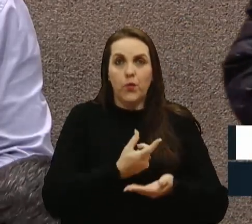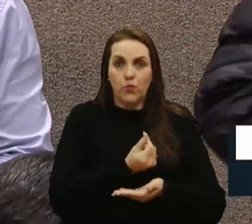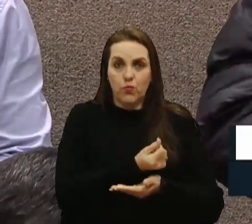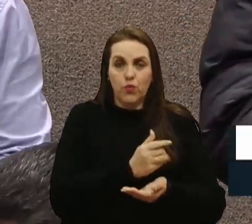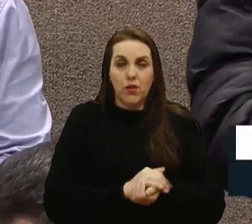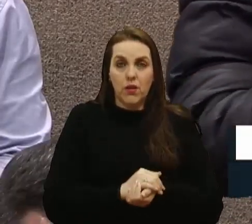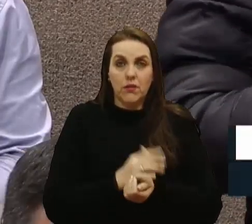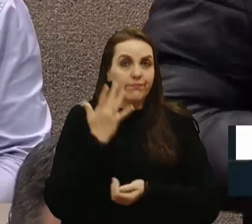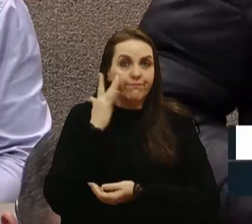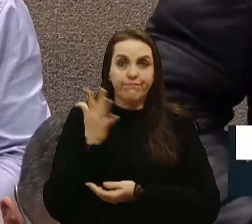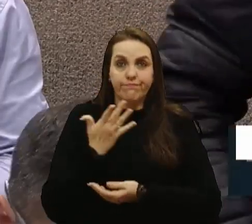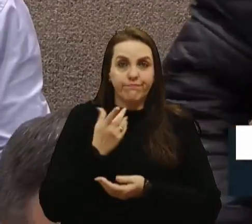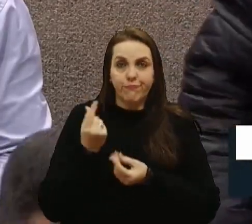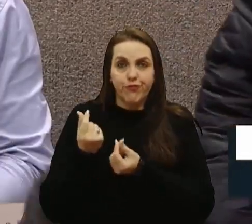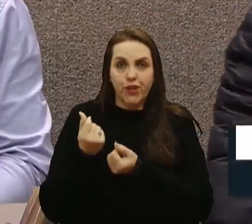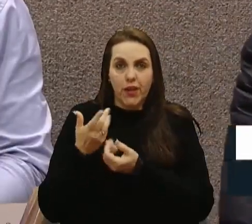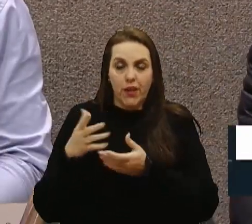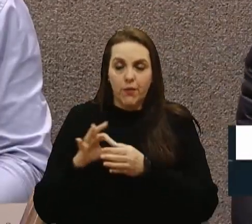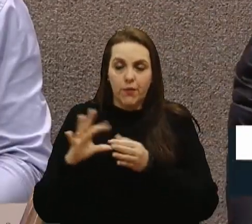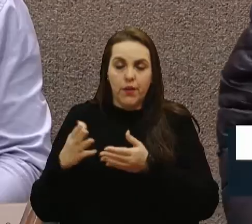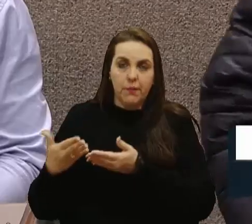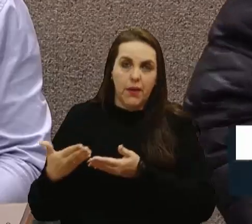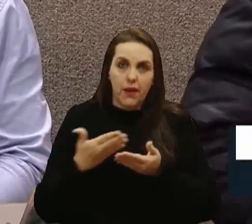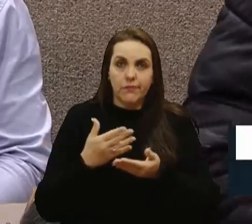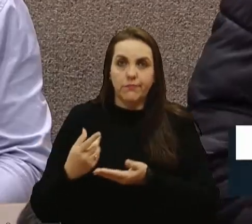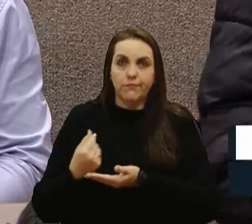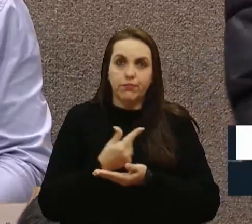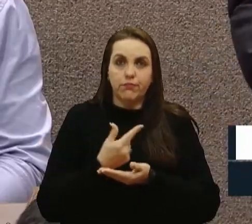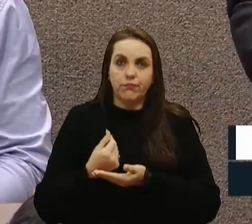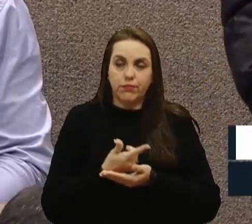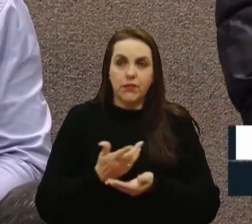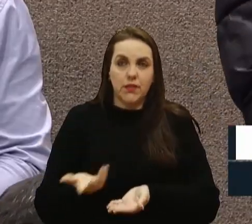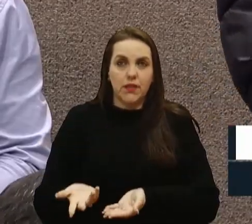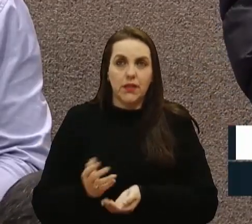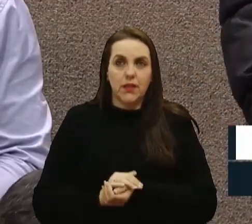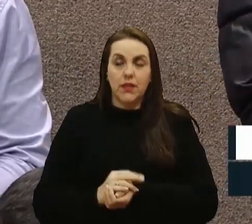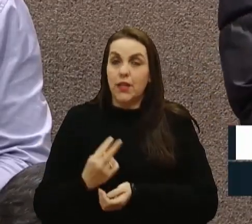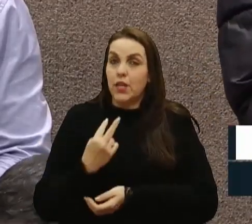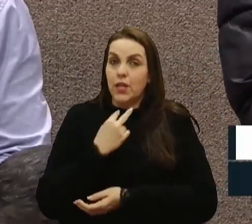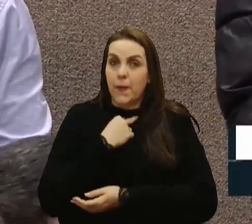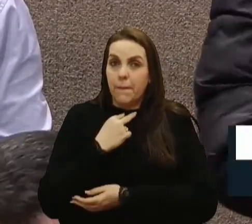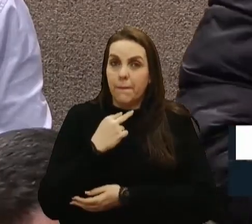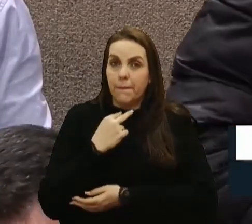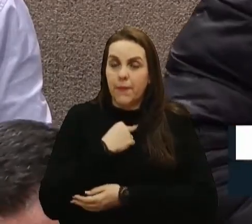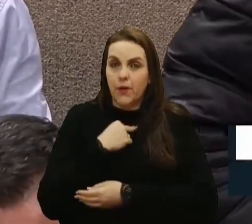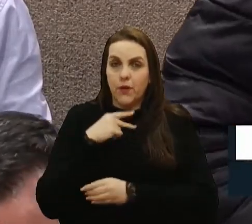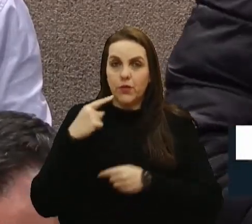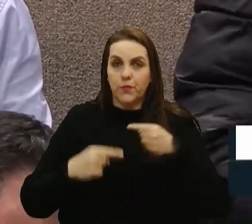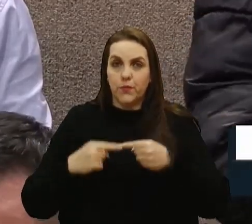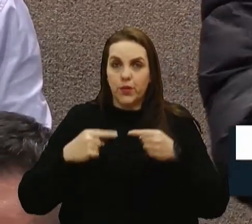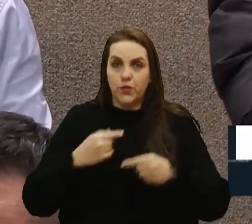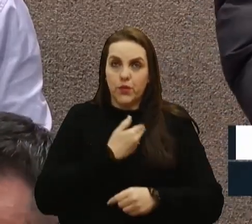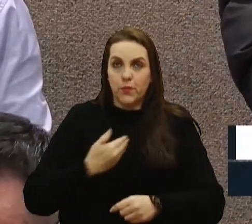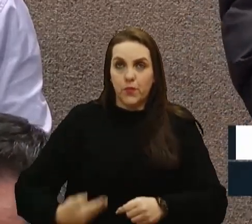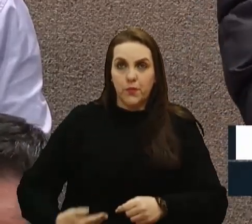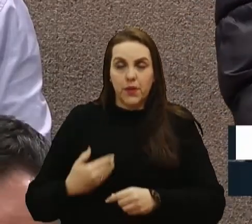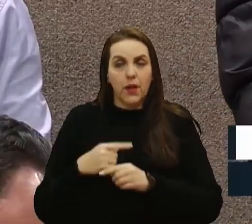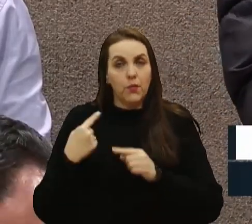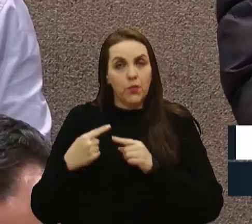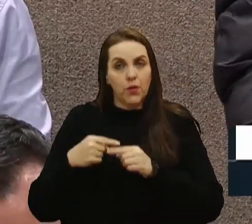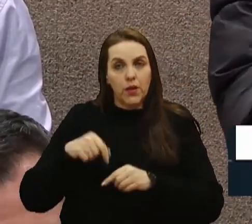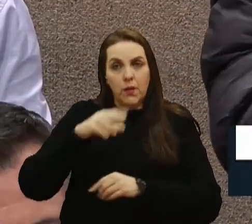ainda pode deliberar recursos, e que não pode se tornar uma política pública,